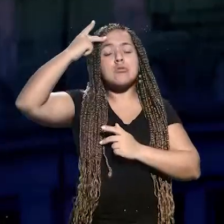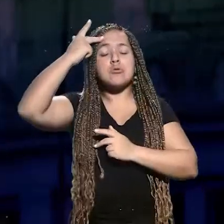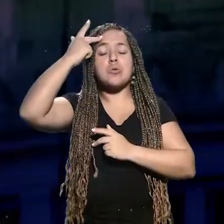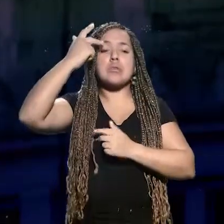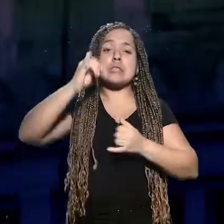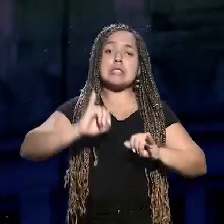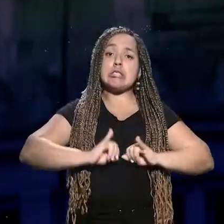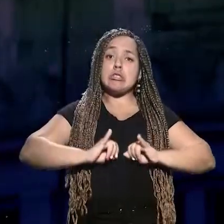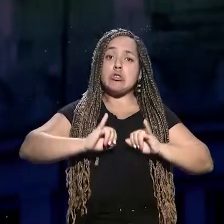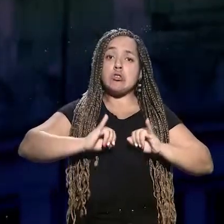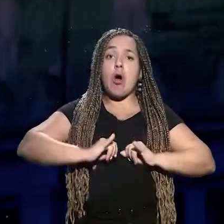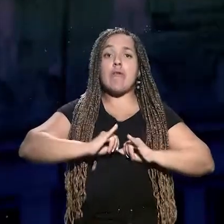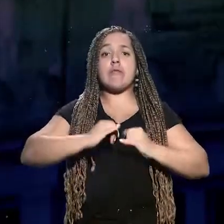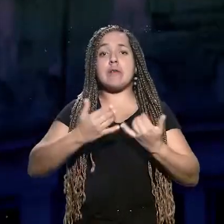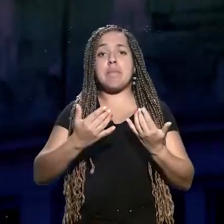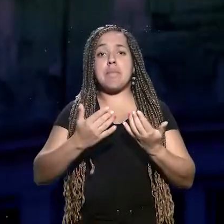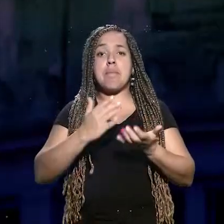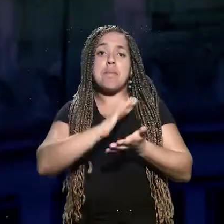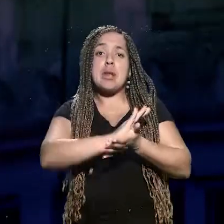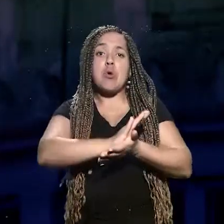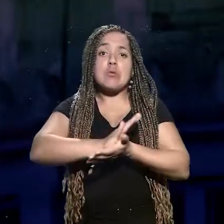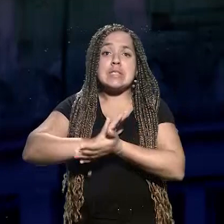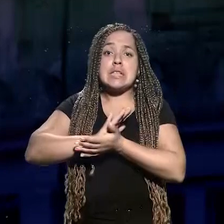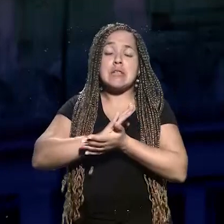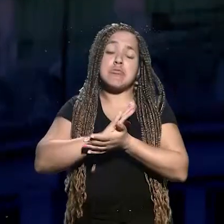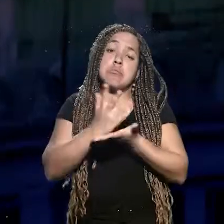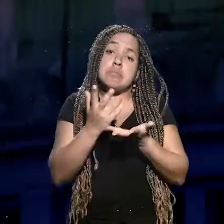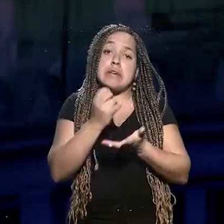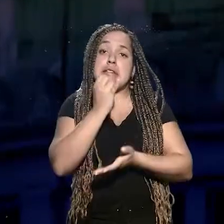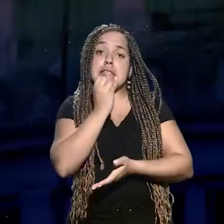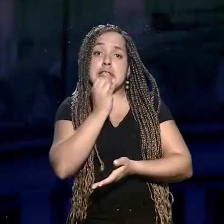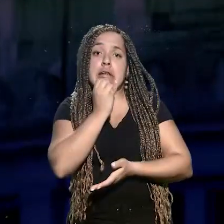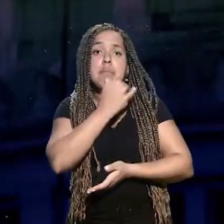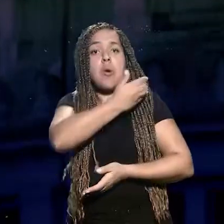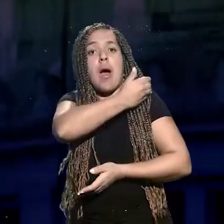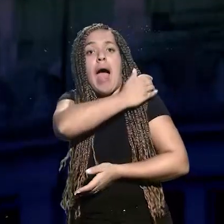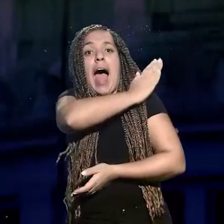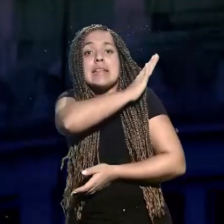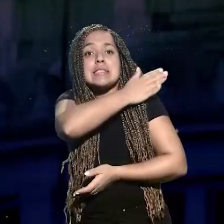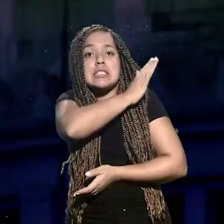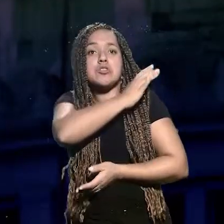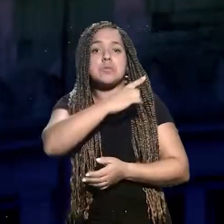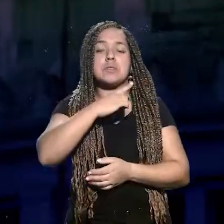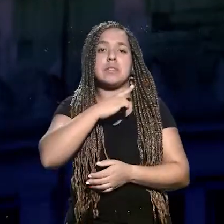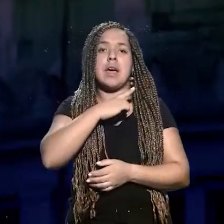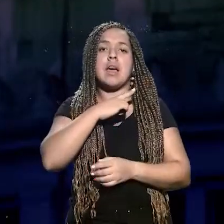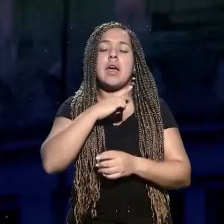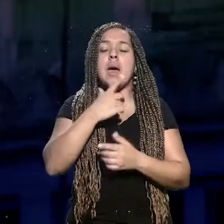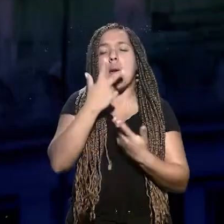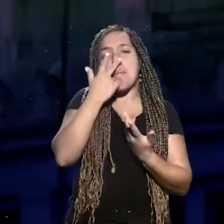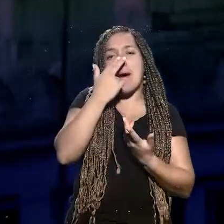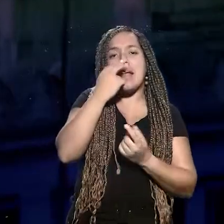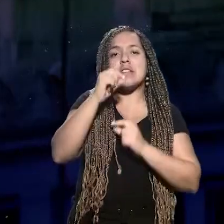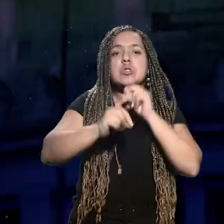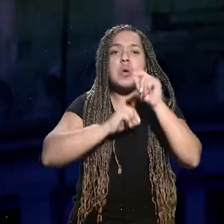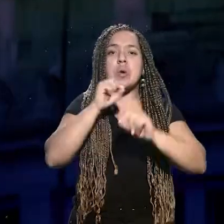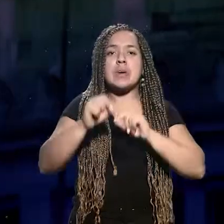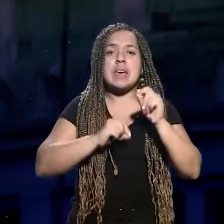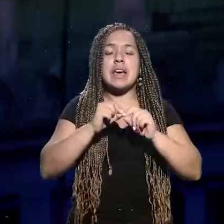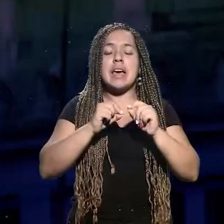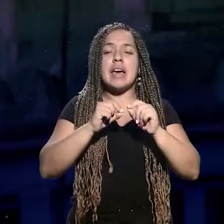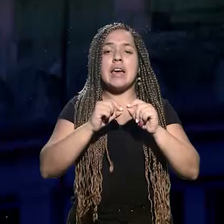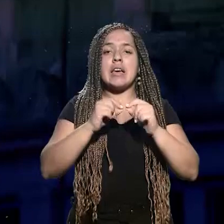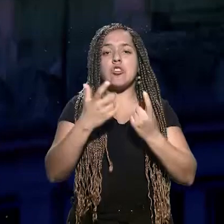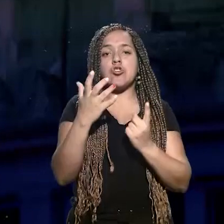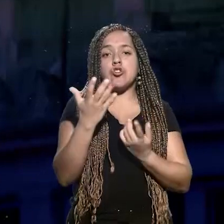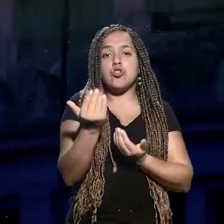sofrem algum tipo de preconceito, como o racismo. Para um jovem negro, por exemplo, viver num país como o Brasil pode ter efeitos